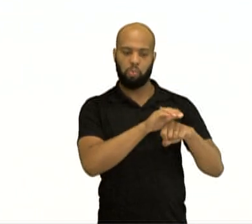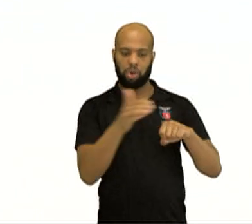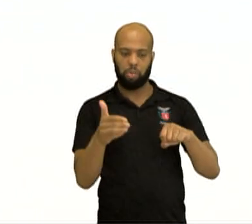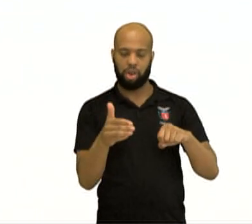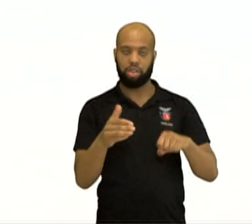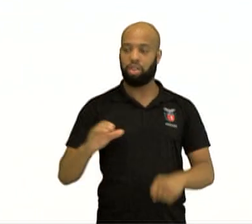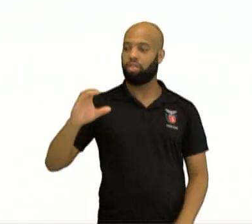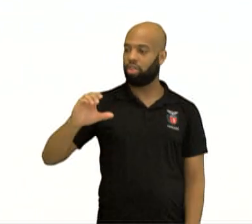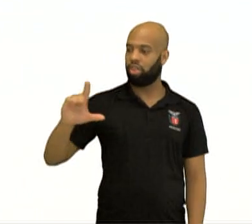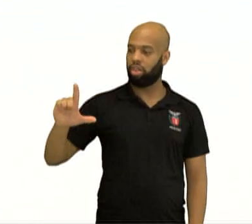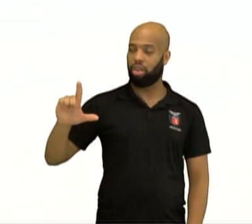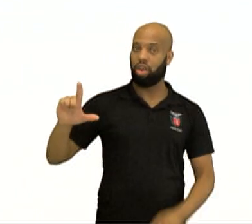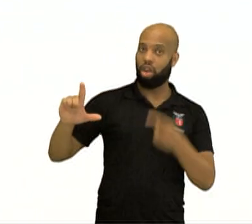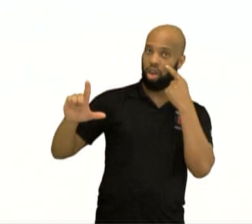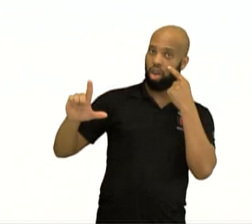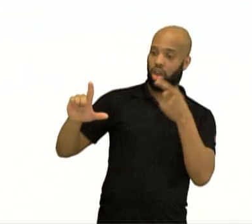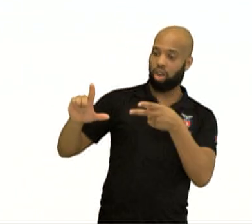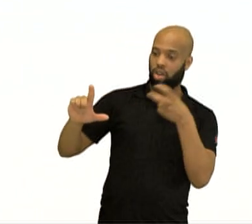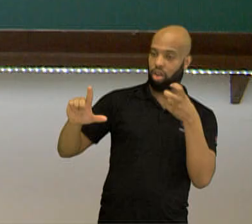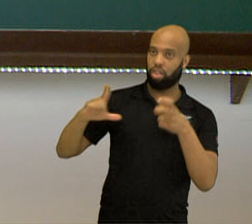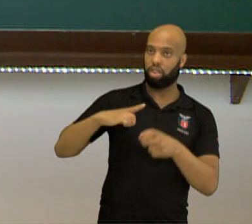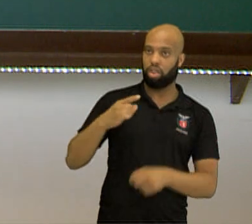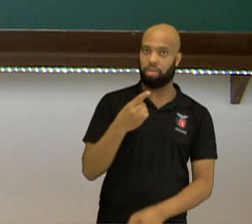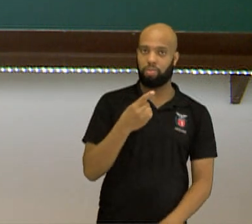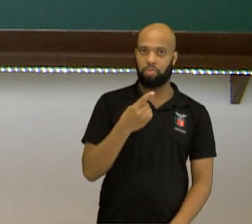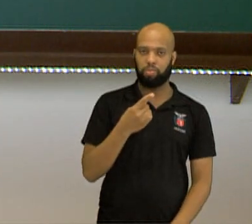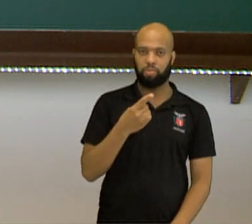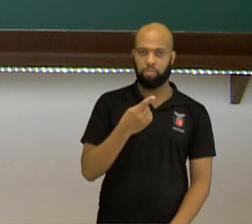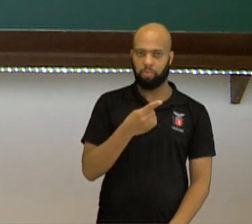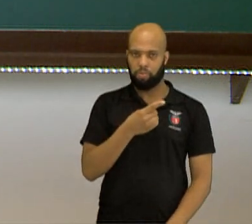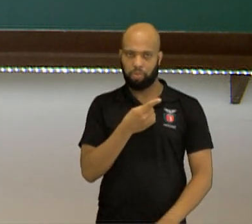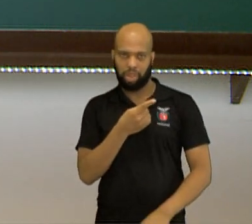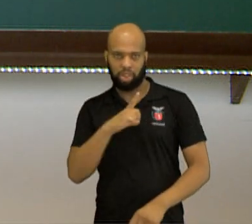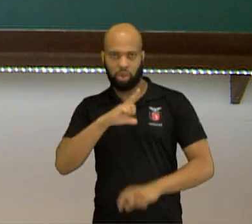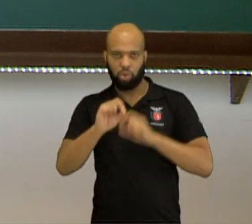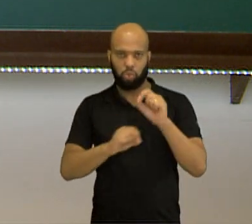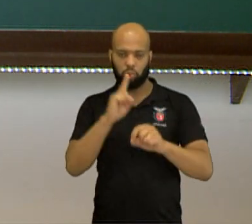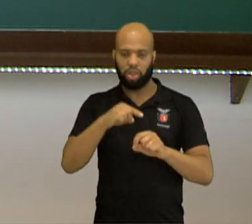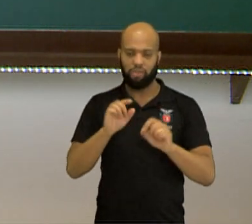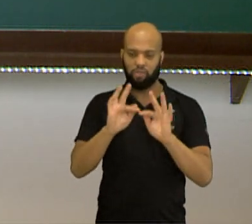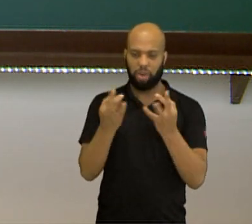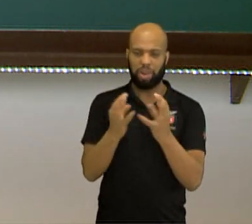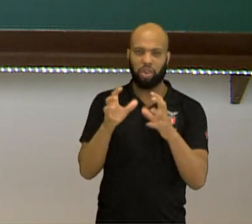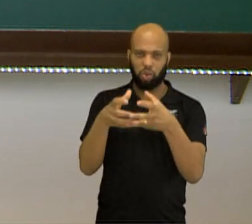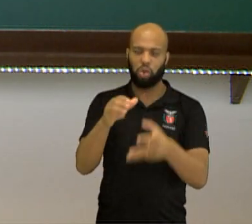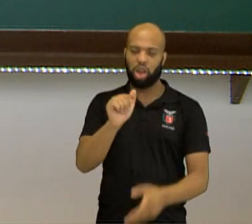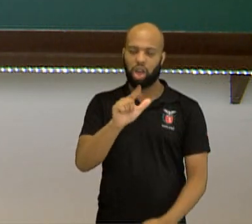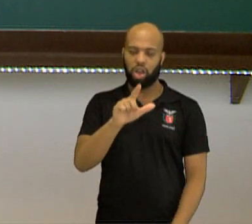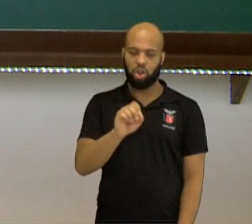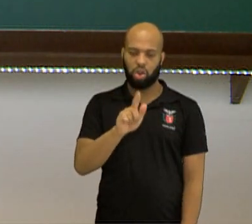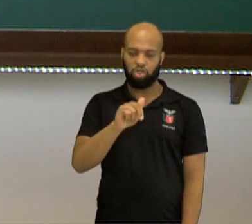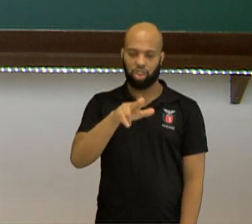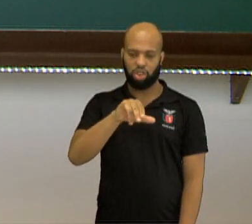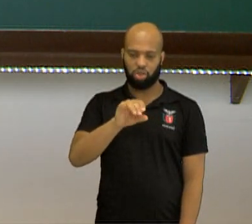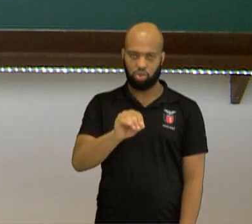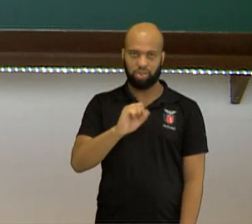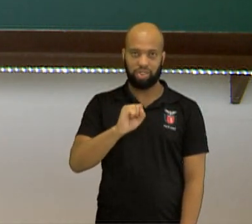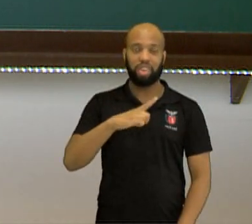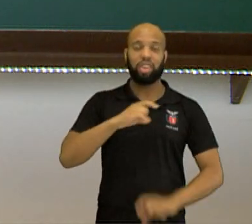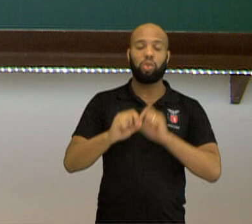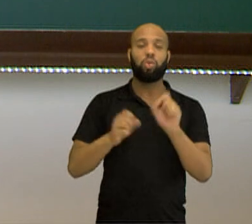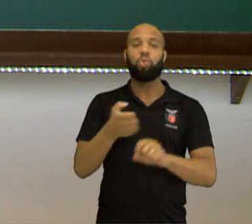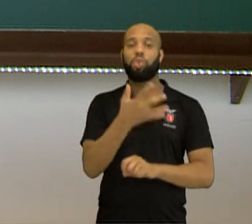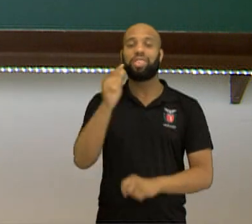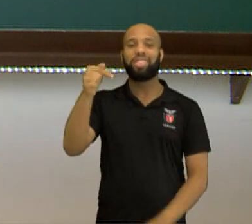O cloro, se vocês perceberem, está na penúltima coluna, lá na família dos halogênios, ele tem 7 elétrons na última camada.